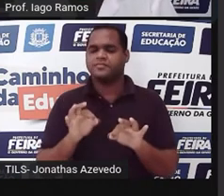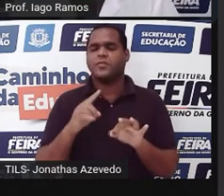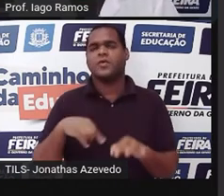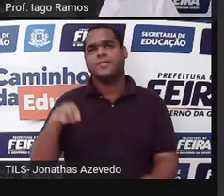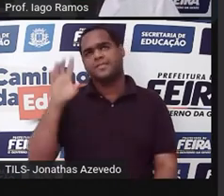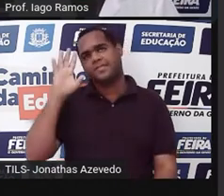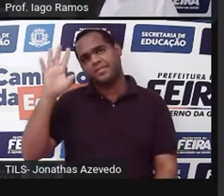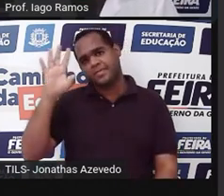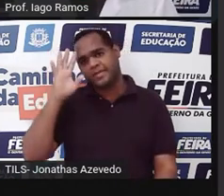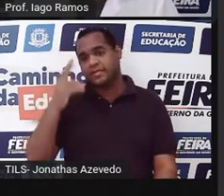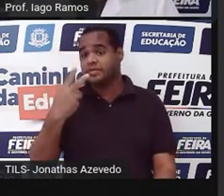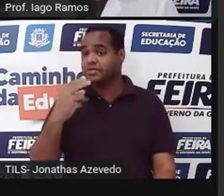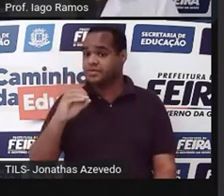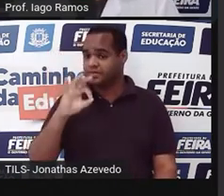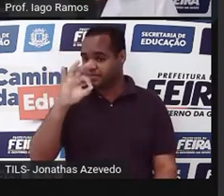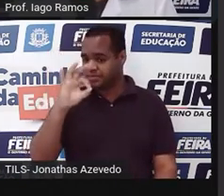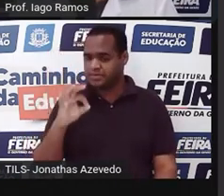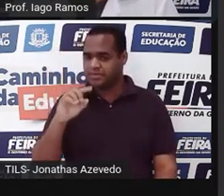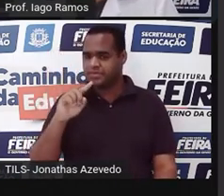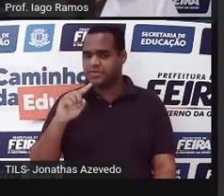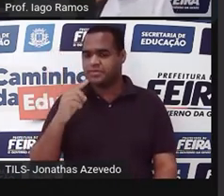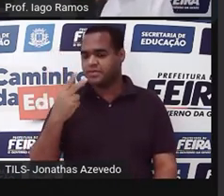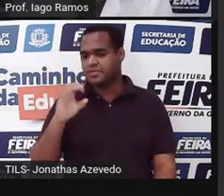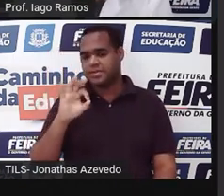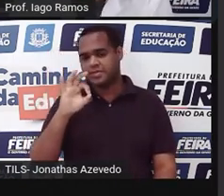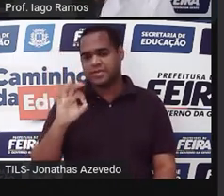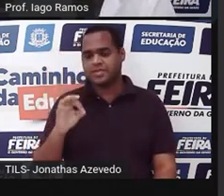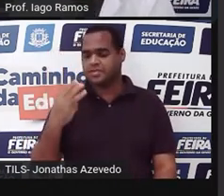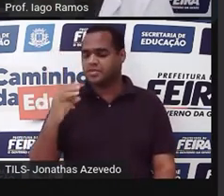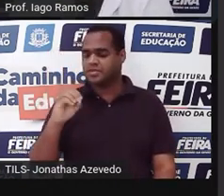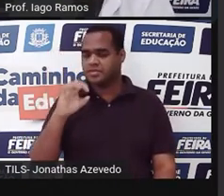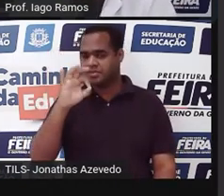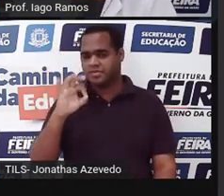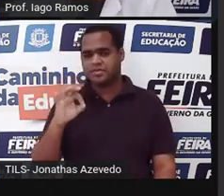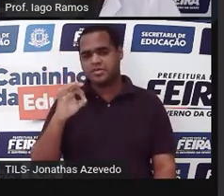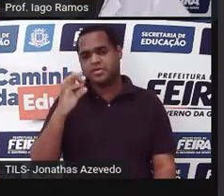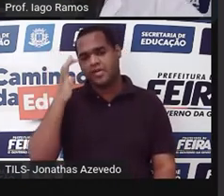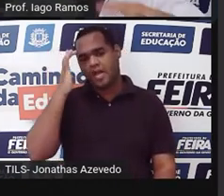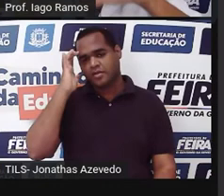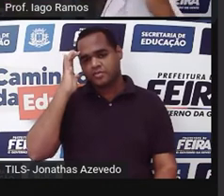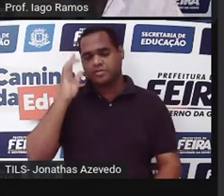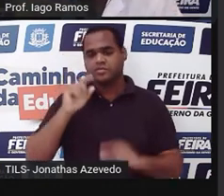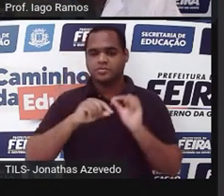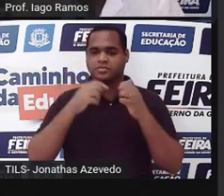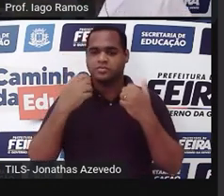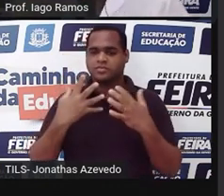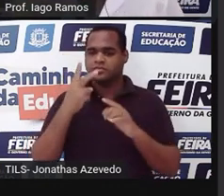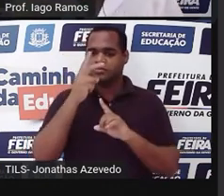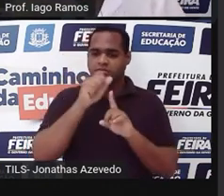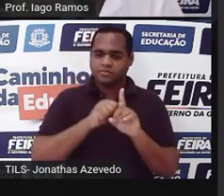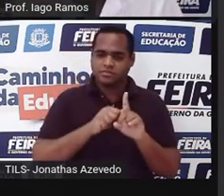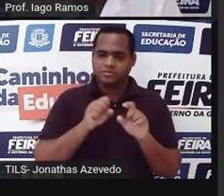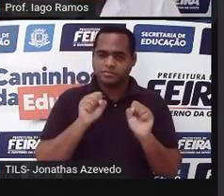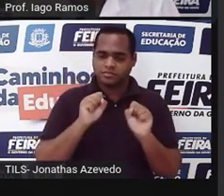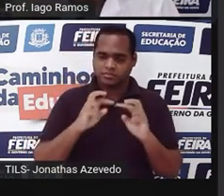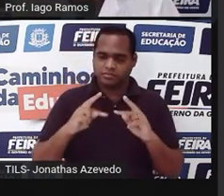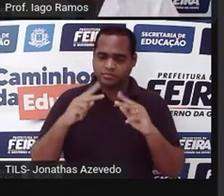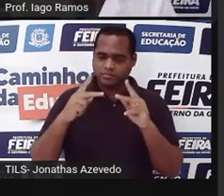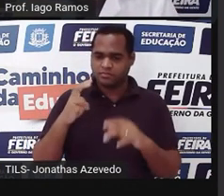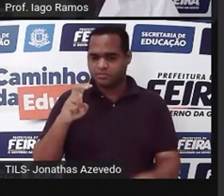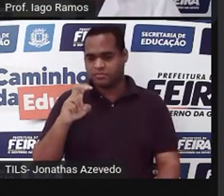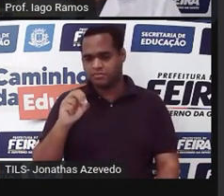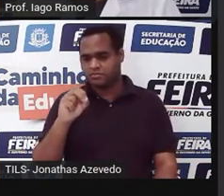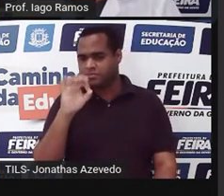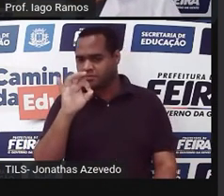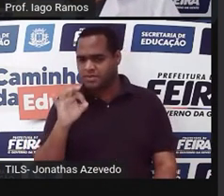pensa assim ó Vinte por cento mais trinta por cento a gente fica achando que nos dois meses vai aumentar cinquenta por cento